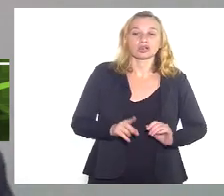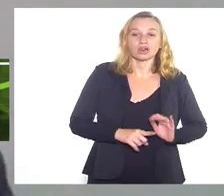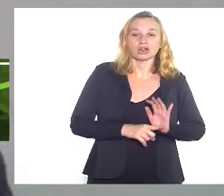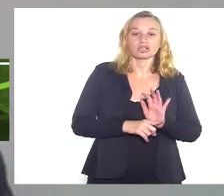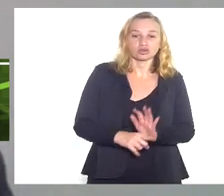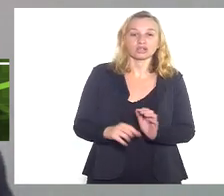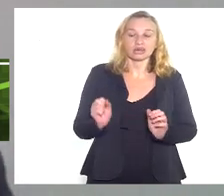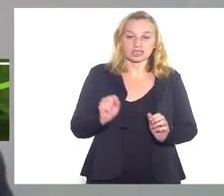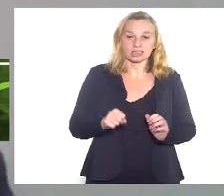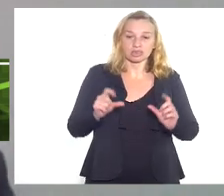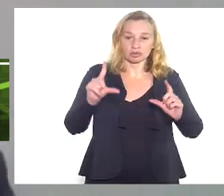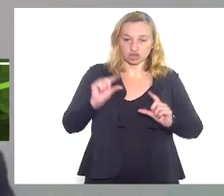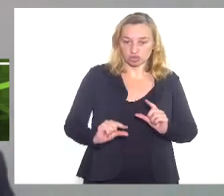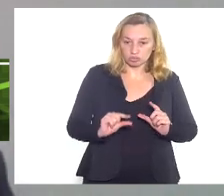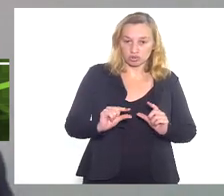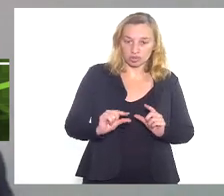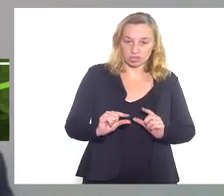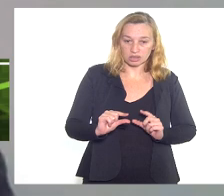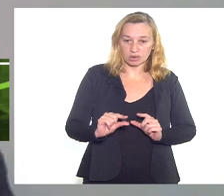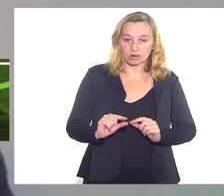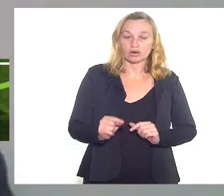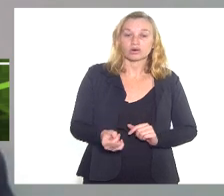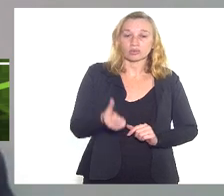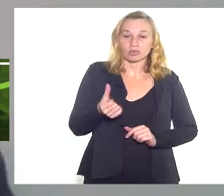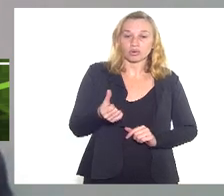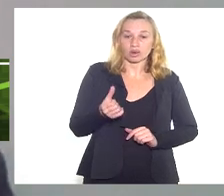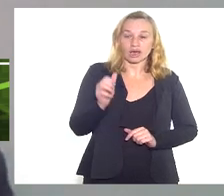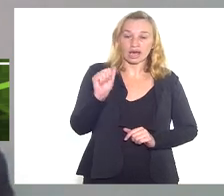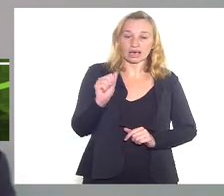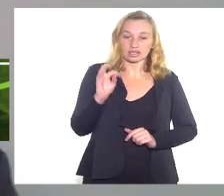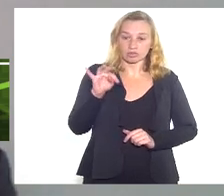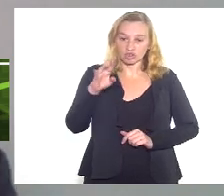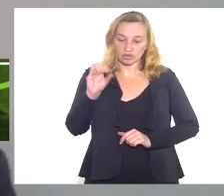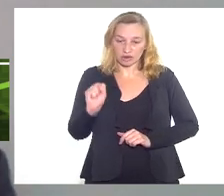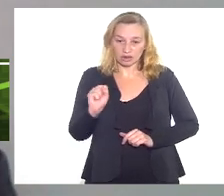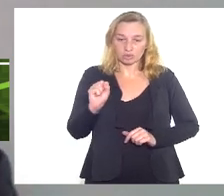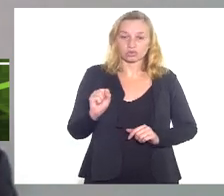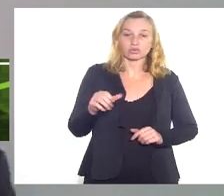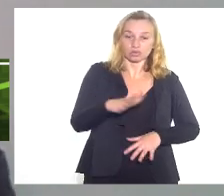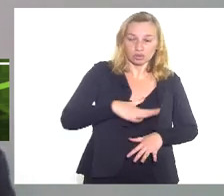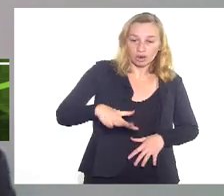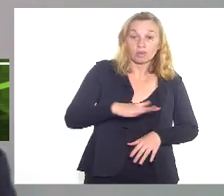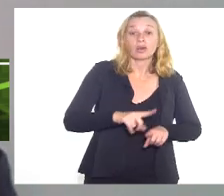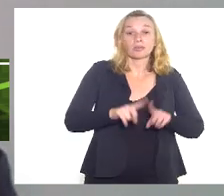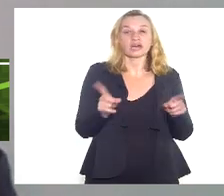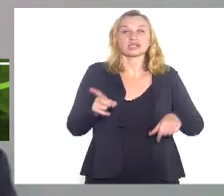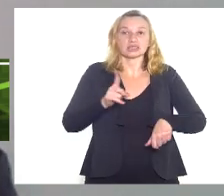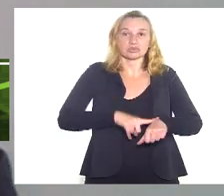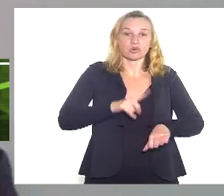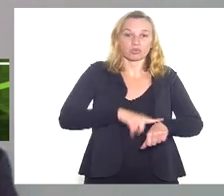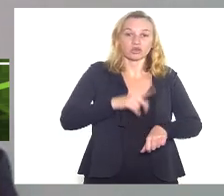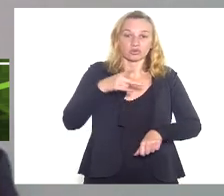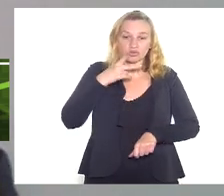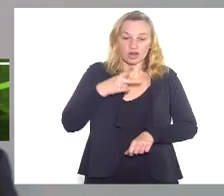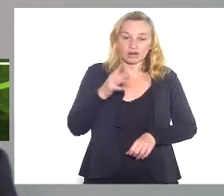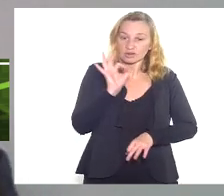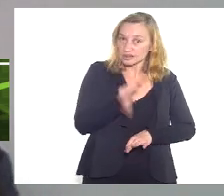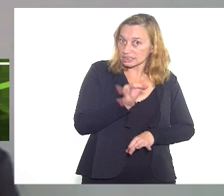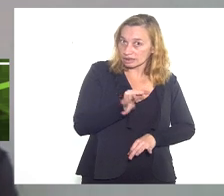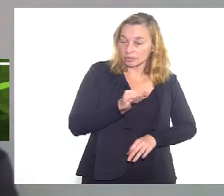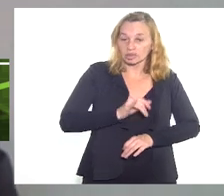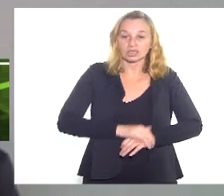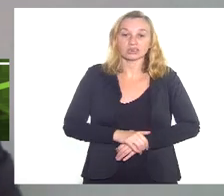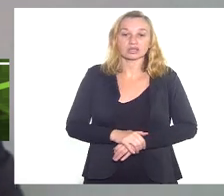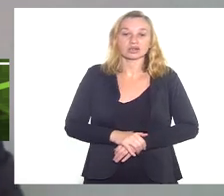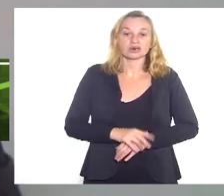possibilitar uma redução significativa das emissões atmosféricas do campo. Porém, nesse momento, me refiro exclusivamente